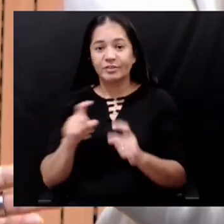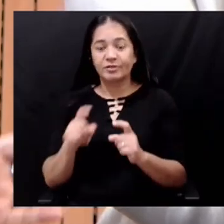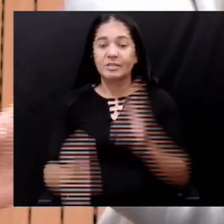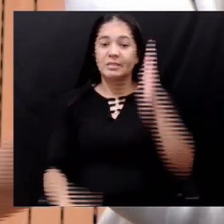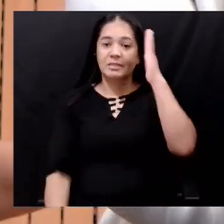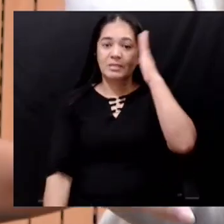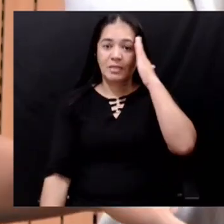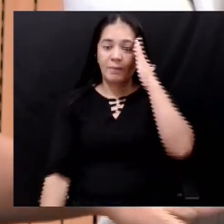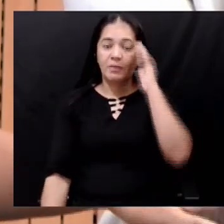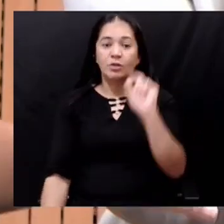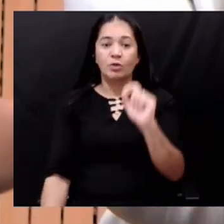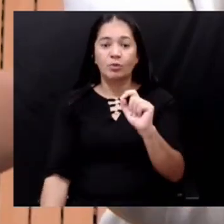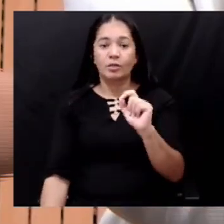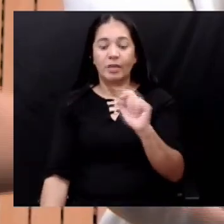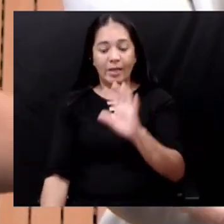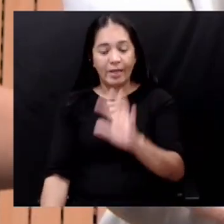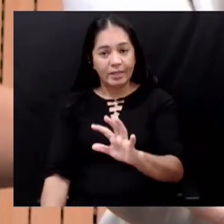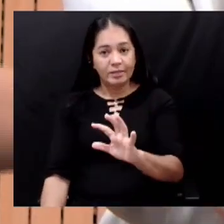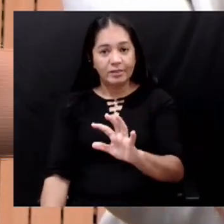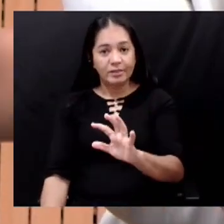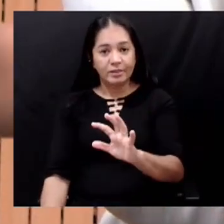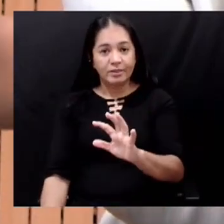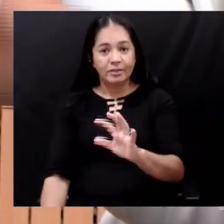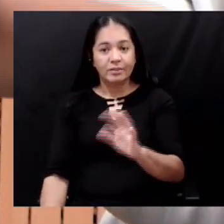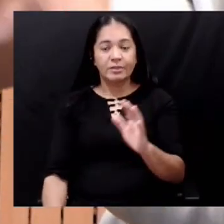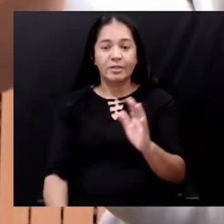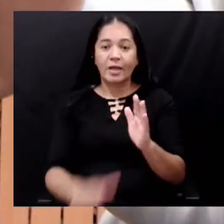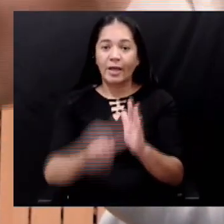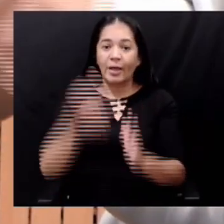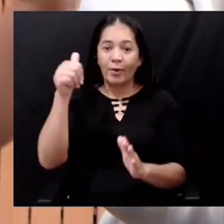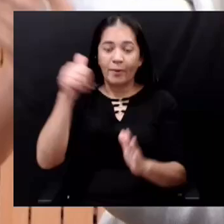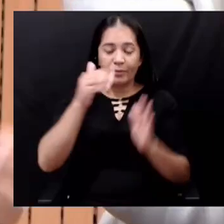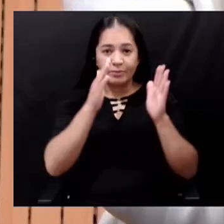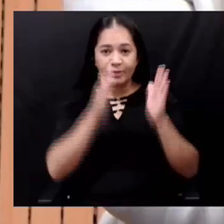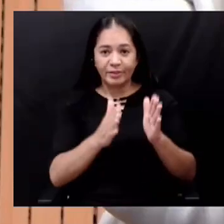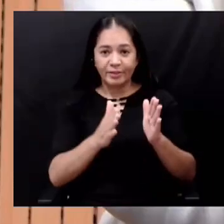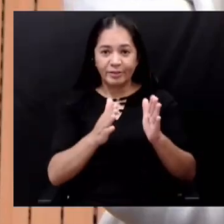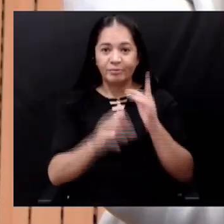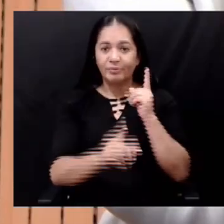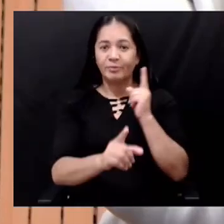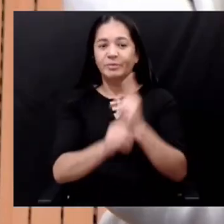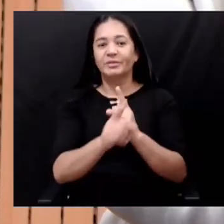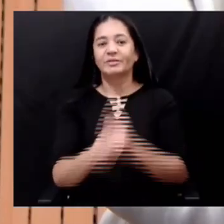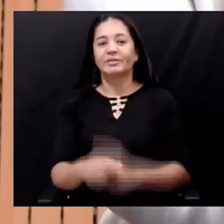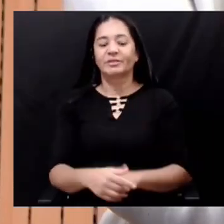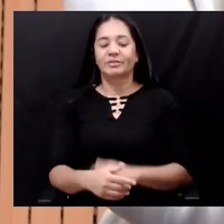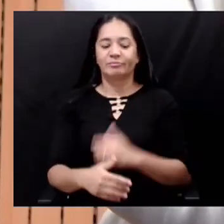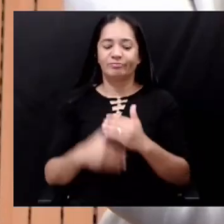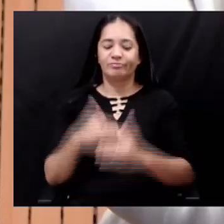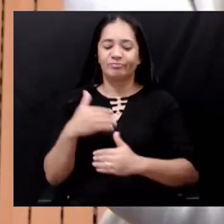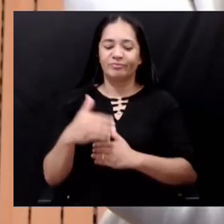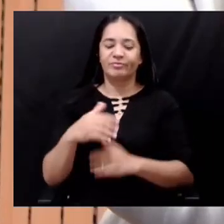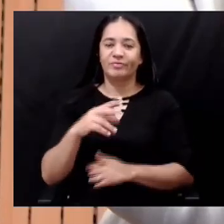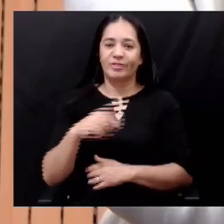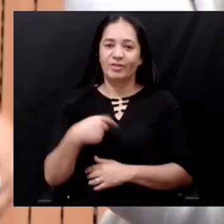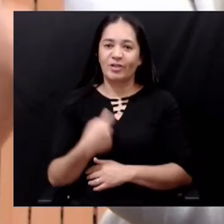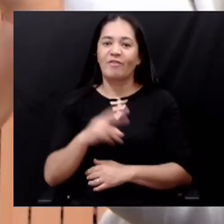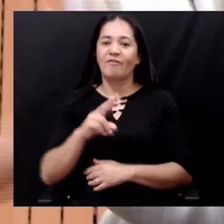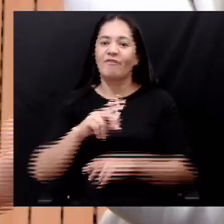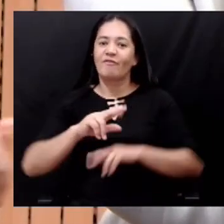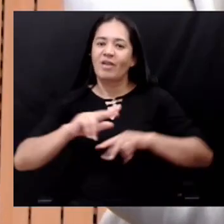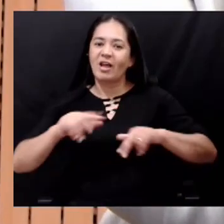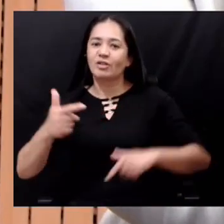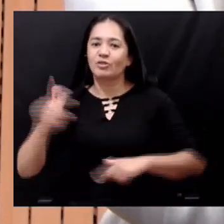uma etapa inicial do nosso encontro, né, Kleber? Que, com certeza, nós vamos ter vários outros aqui, a gente quer estar bem